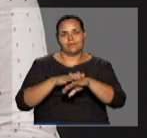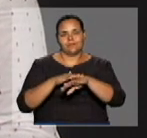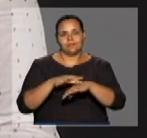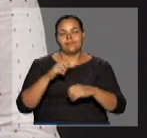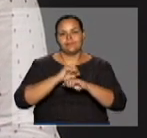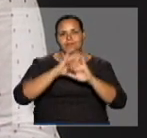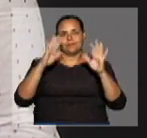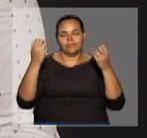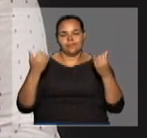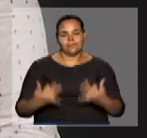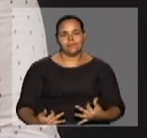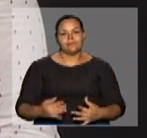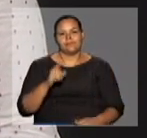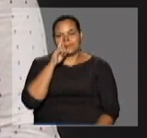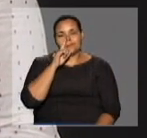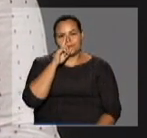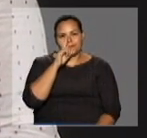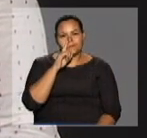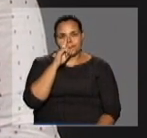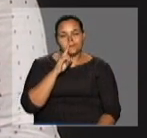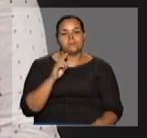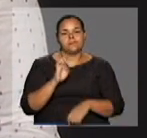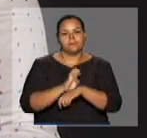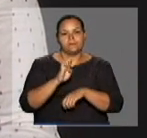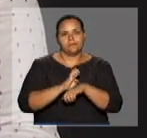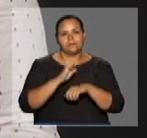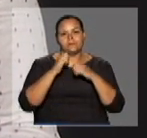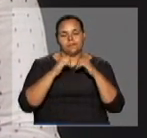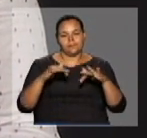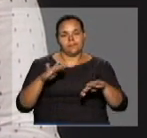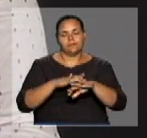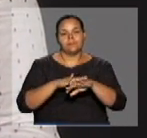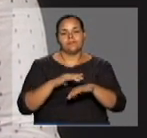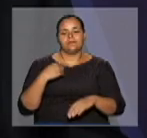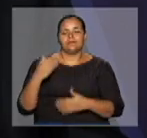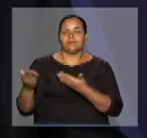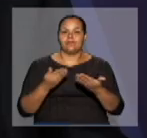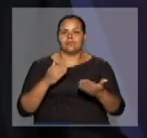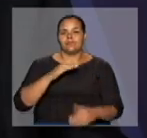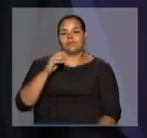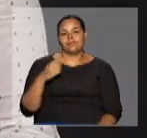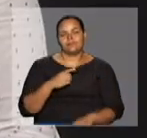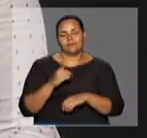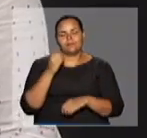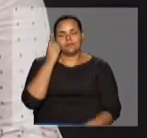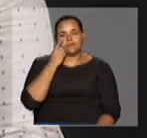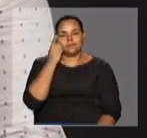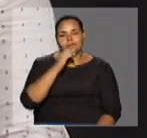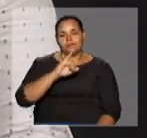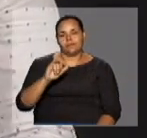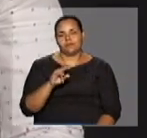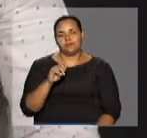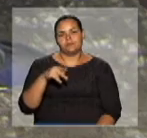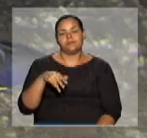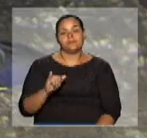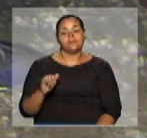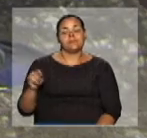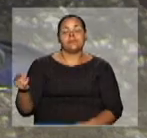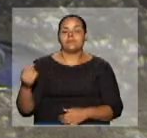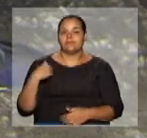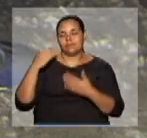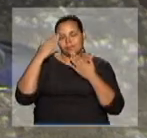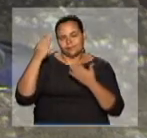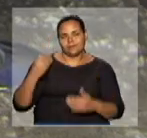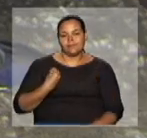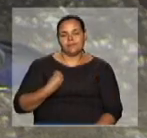dúvidas e falar sobre os riscos de um surto no estado, convidamos o deputado Dr. Julianelli. Deputado, muito obrigada pela participação na